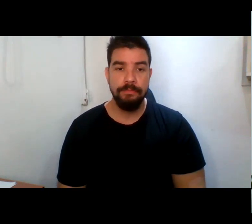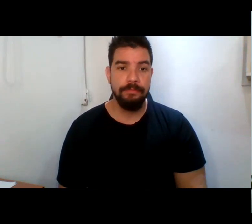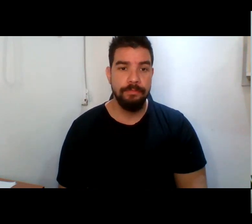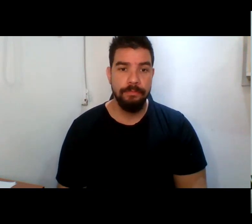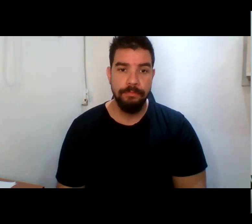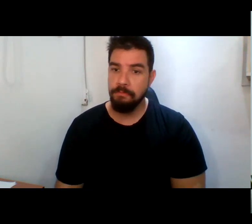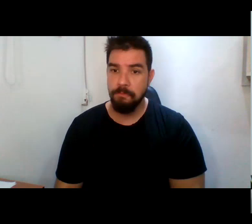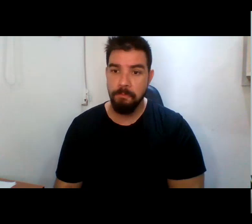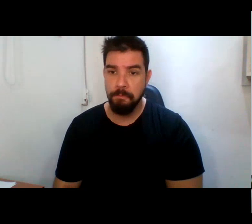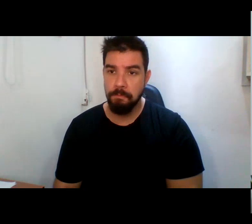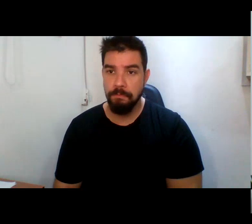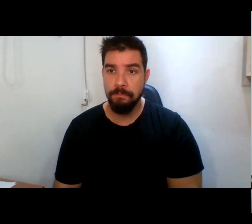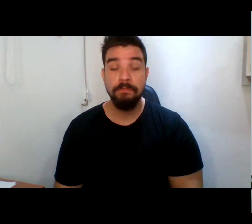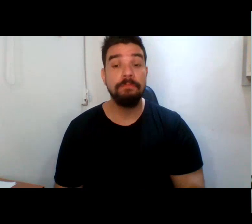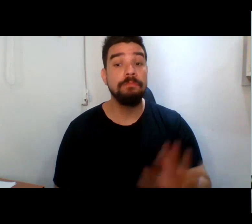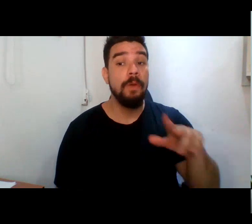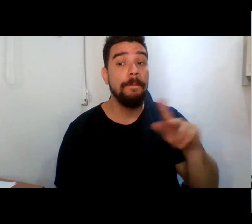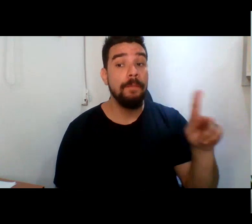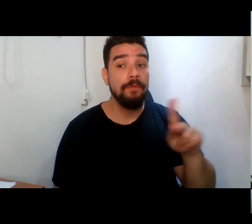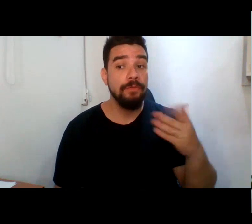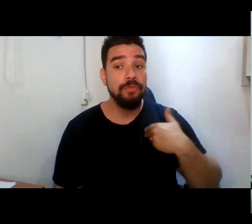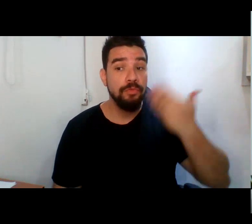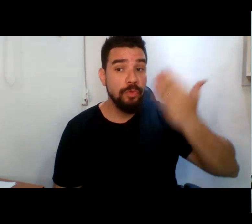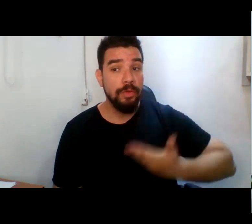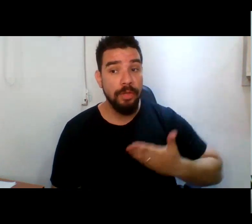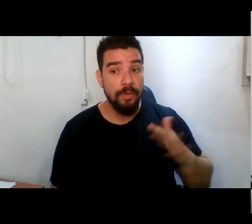Não. Professora Cristina, sou eu, Diga. Fernando.